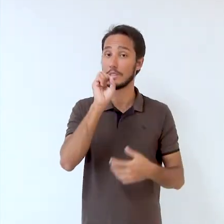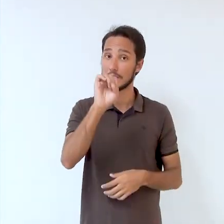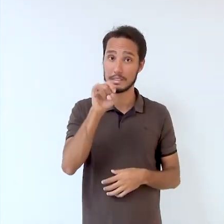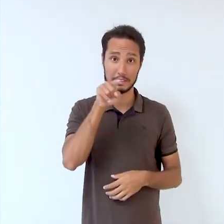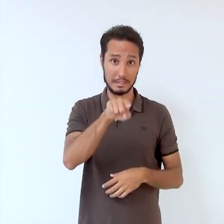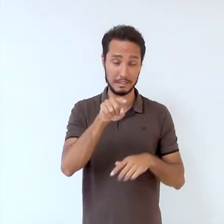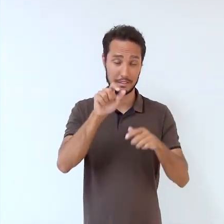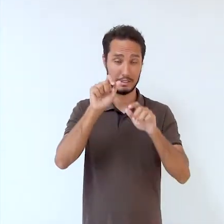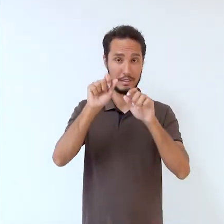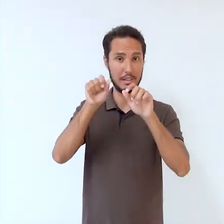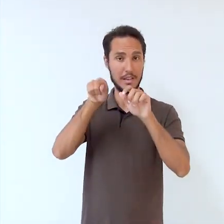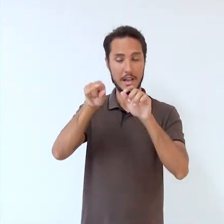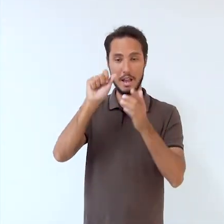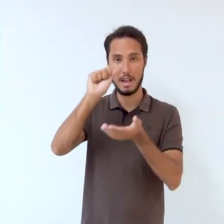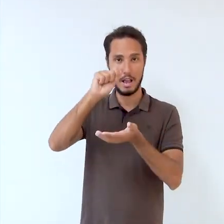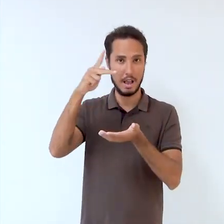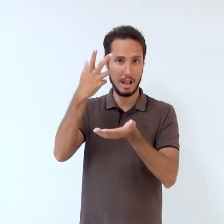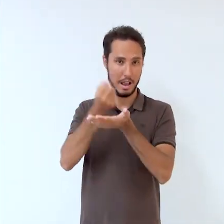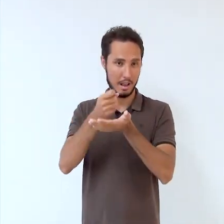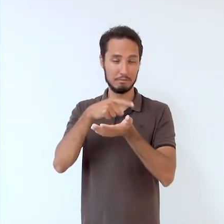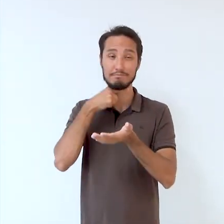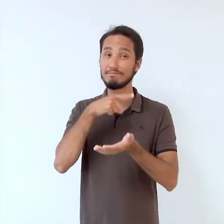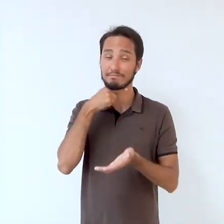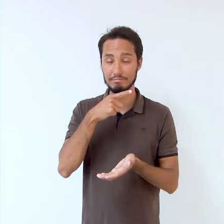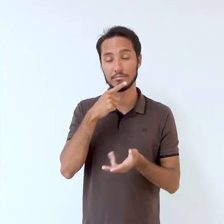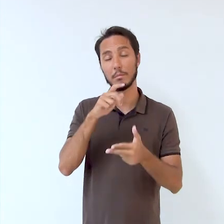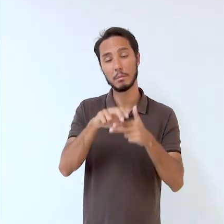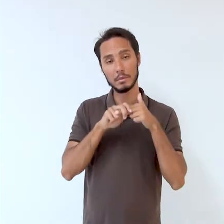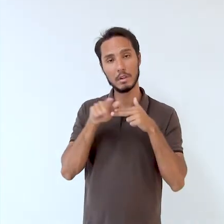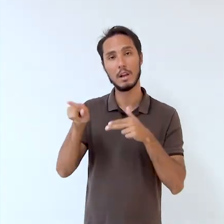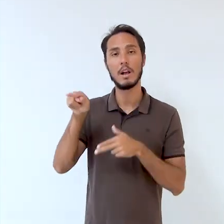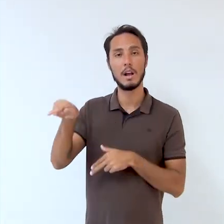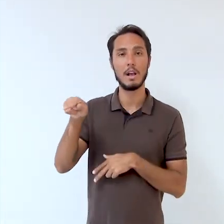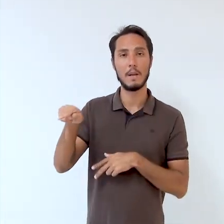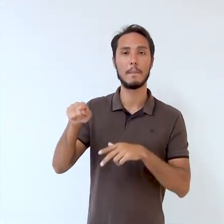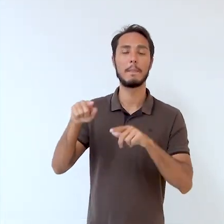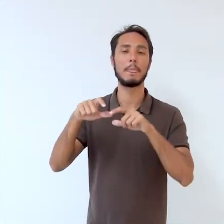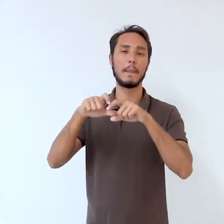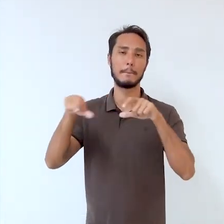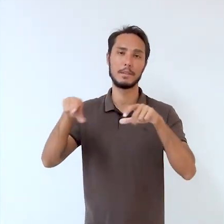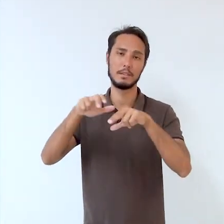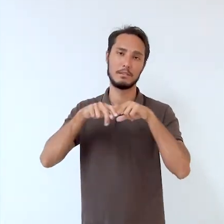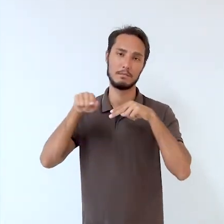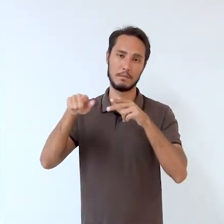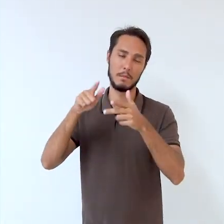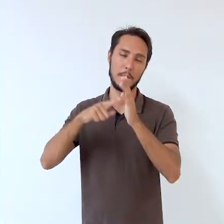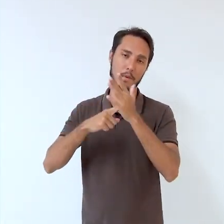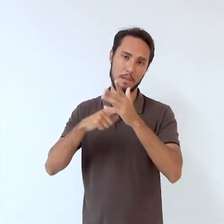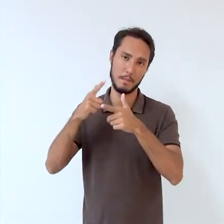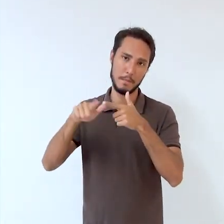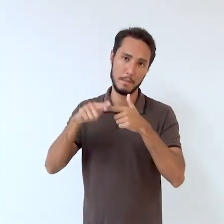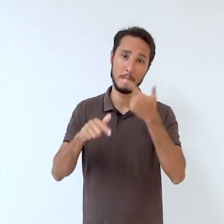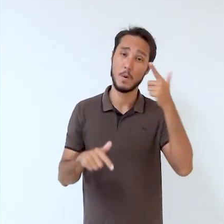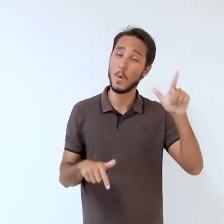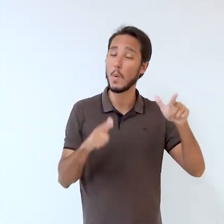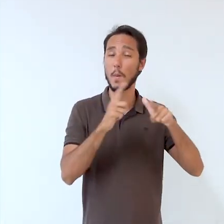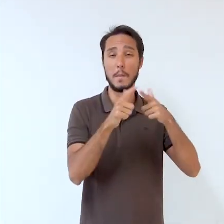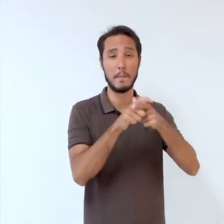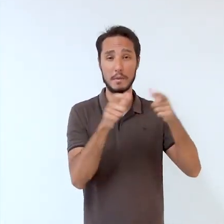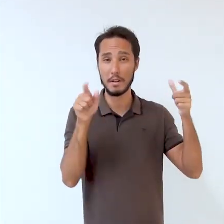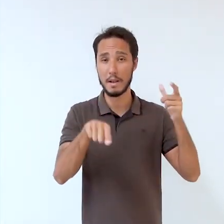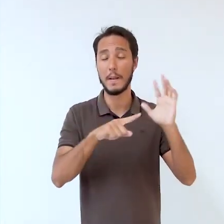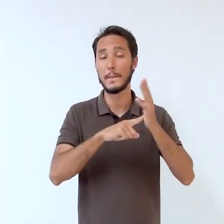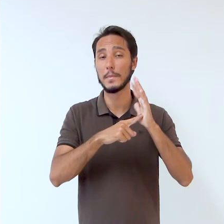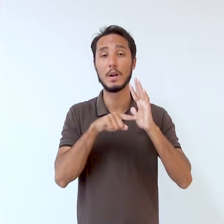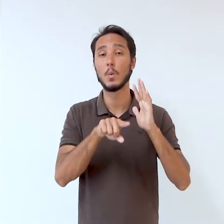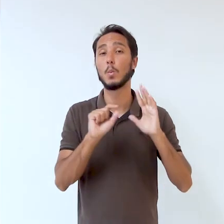funcionamento. Então, se algum aplicativo deixa de funcionar, pode ser que a bateria seja o motivo. Outro